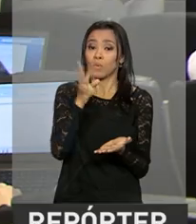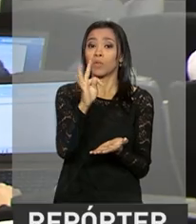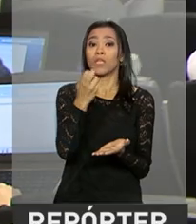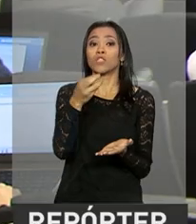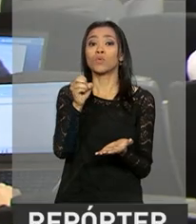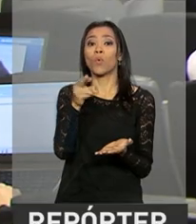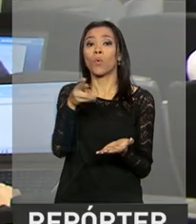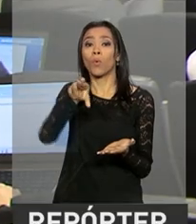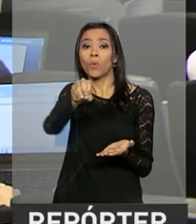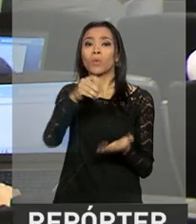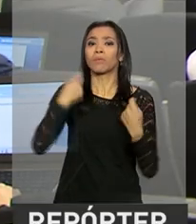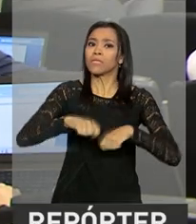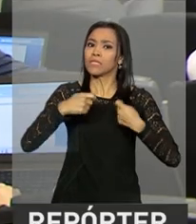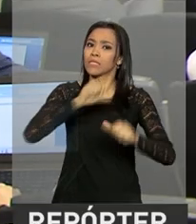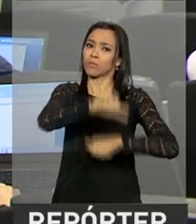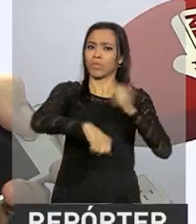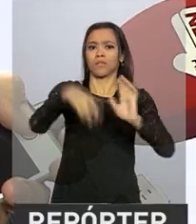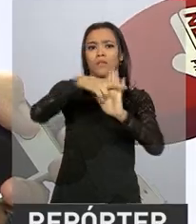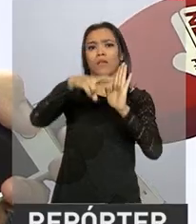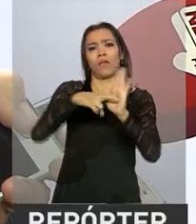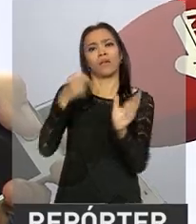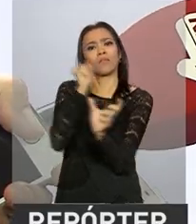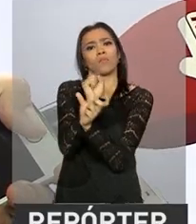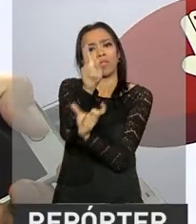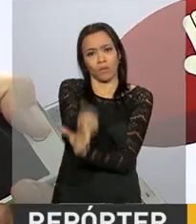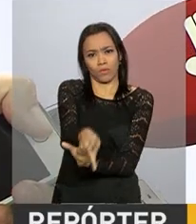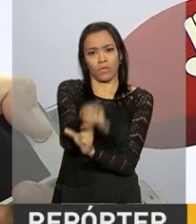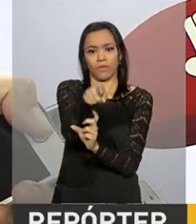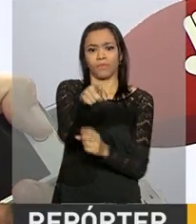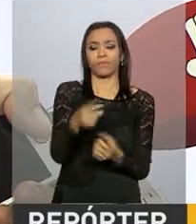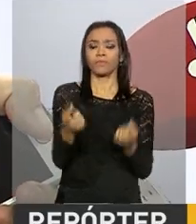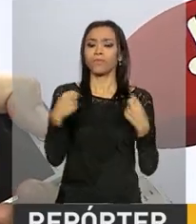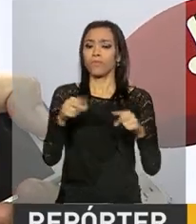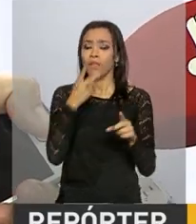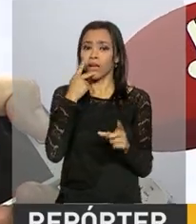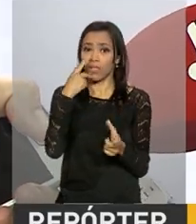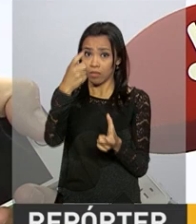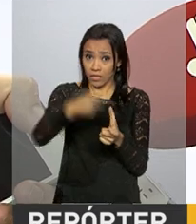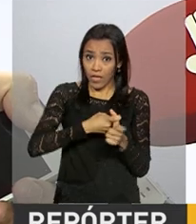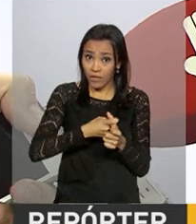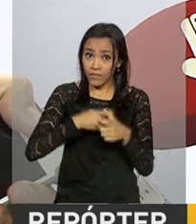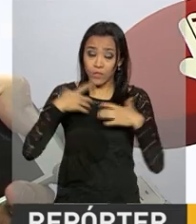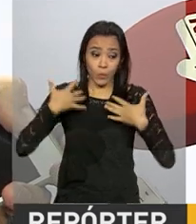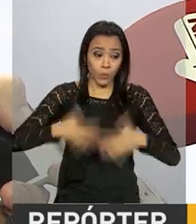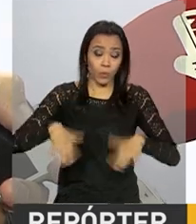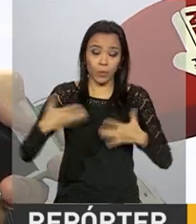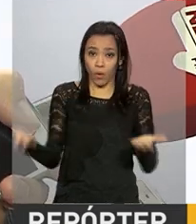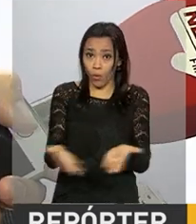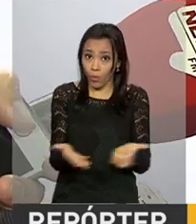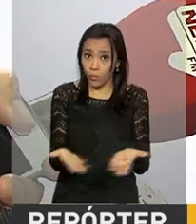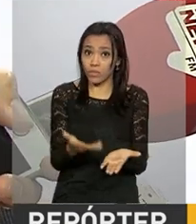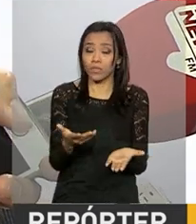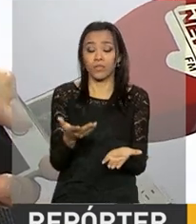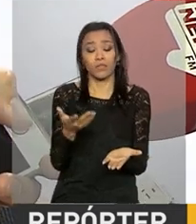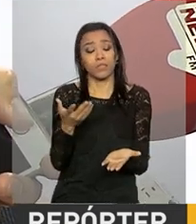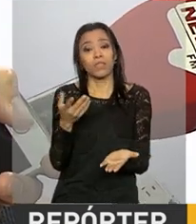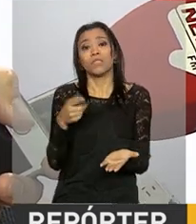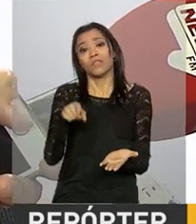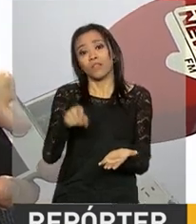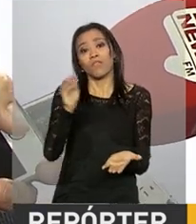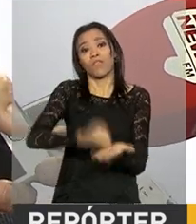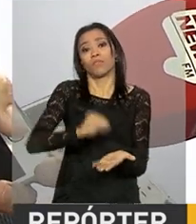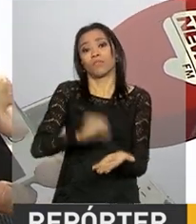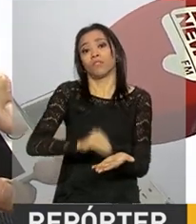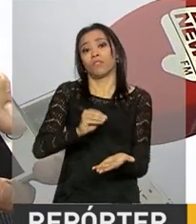Previdência para garantir o futuro do sistema. Que o déficit da Previdência, no tamanho que ele está, ele revela um